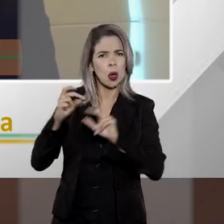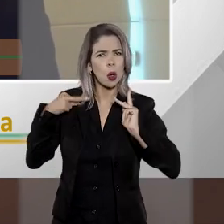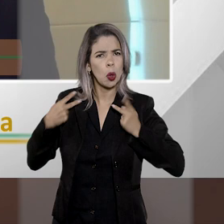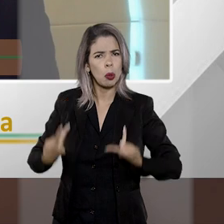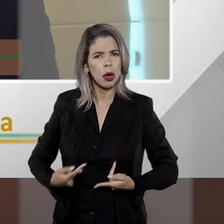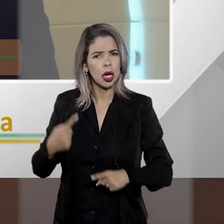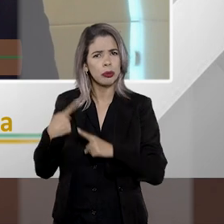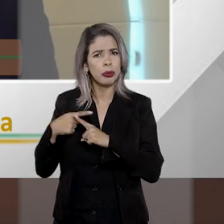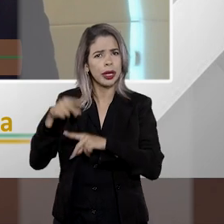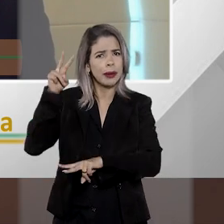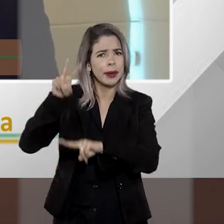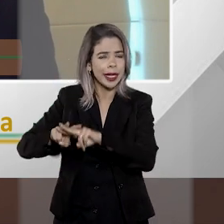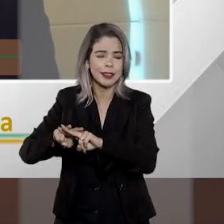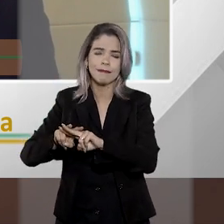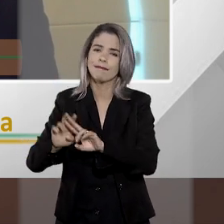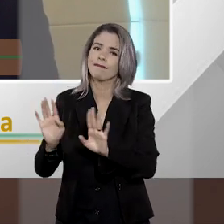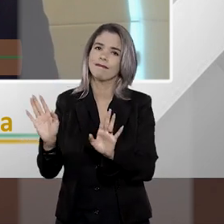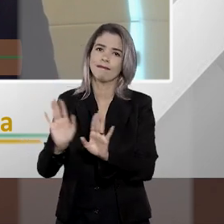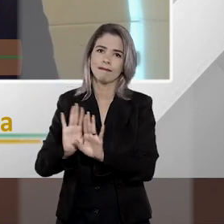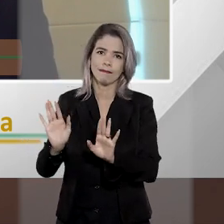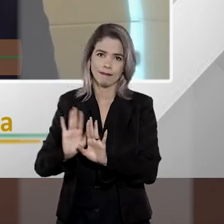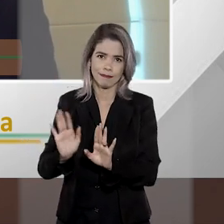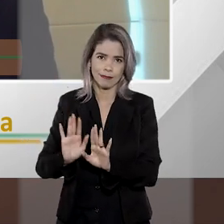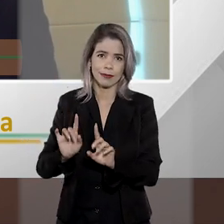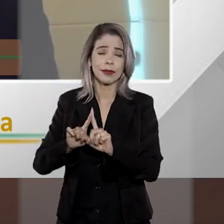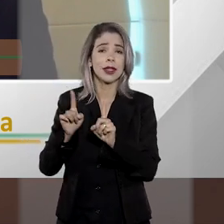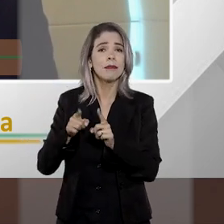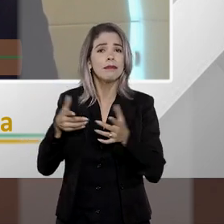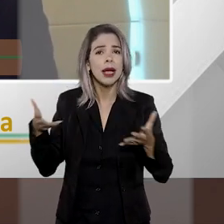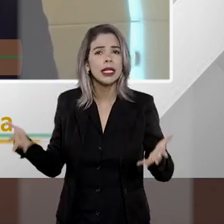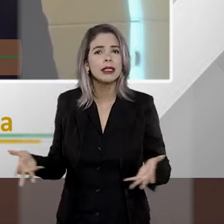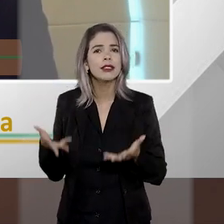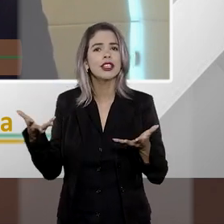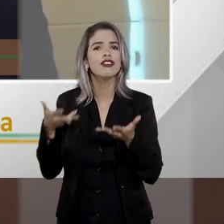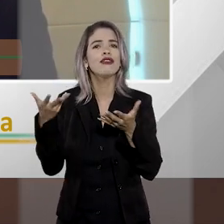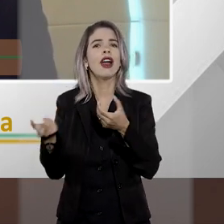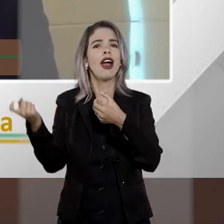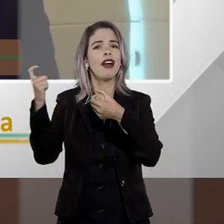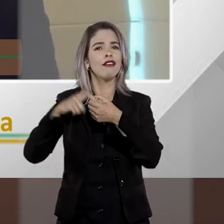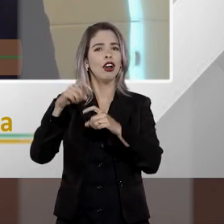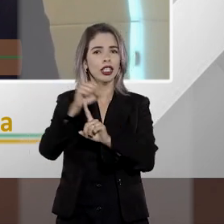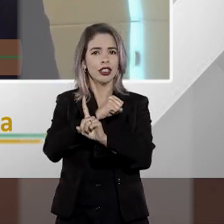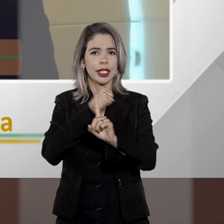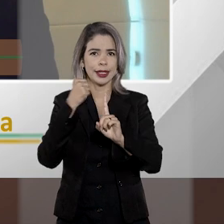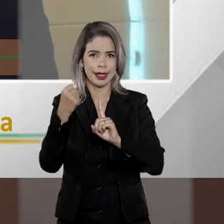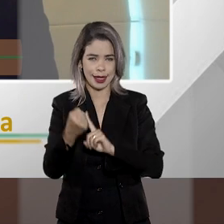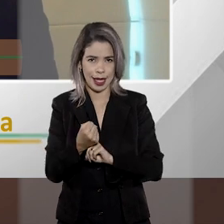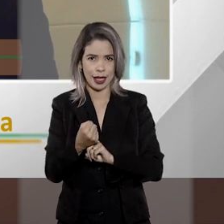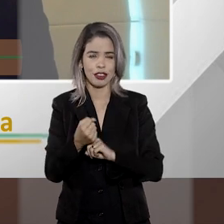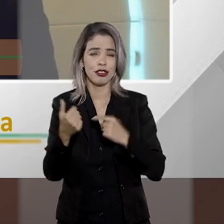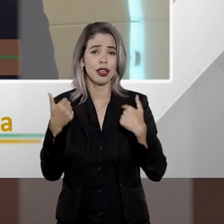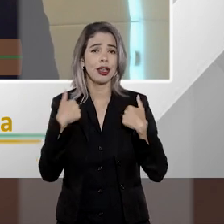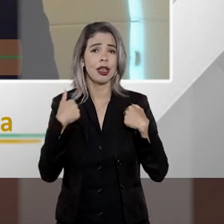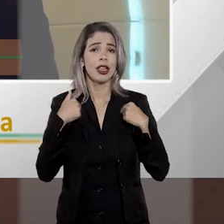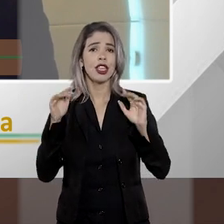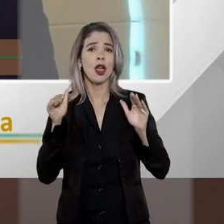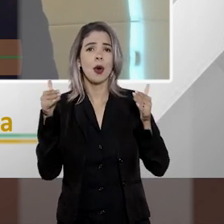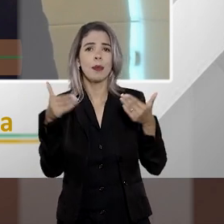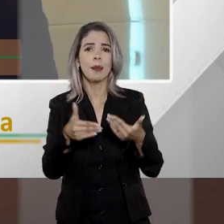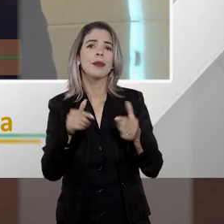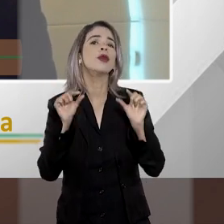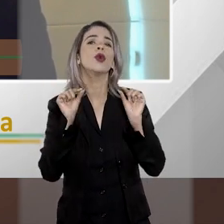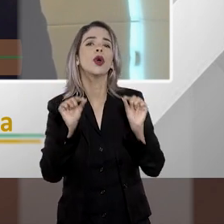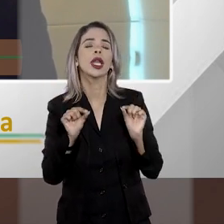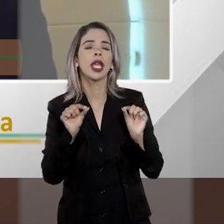viés muito interessante para a sociedade no sentido de incentivar essa ressocialização. E aí eu vou trabalhar um seguinte